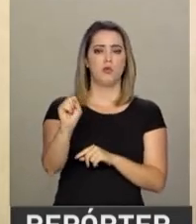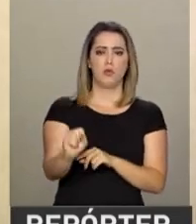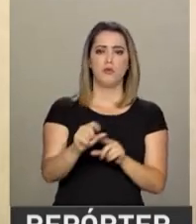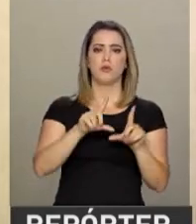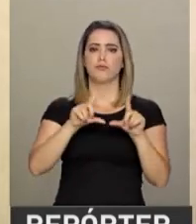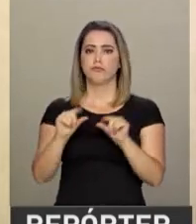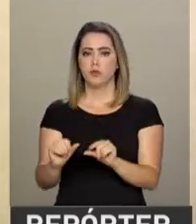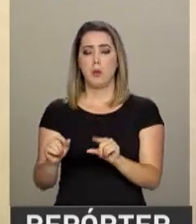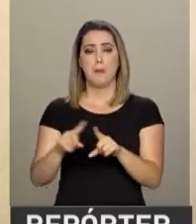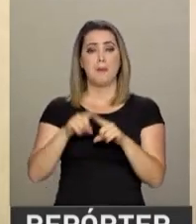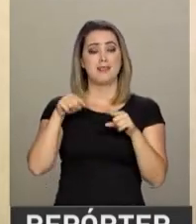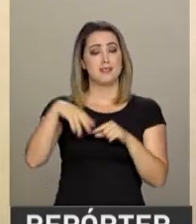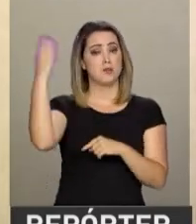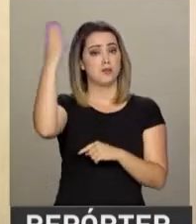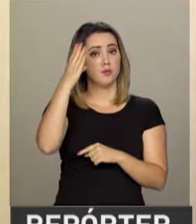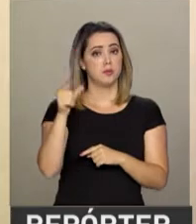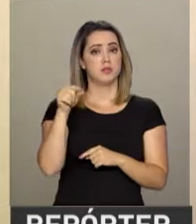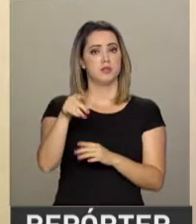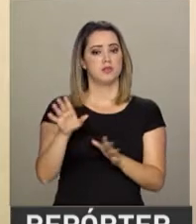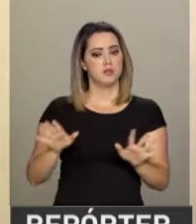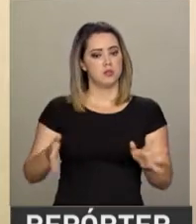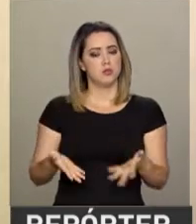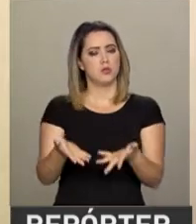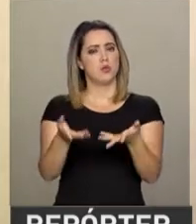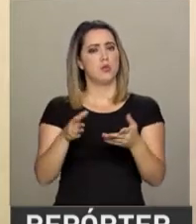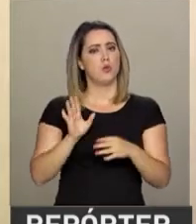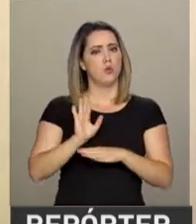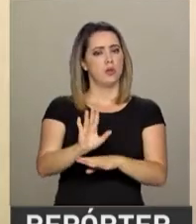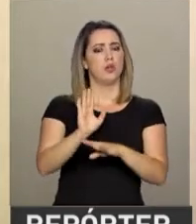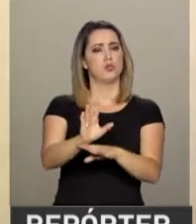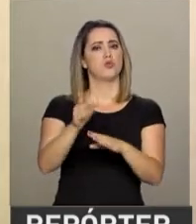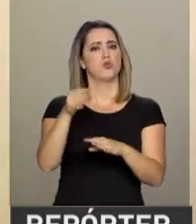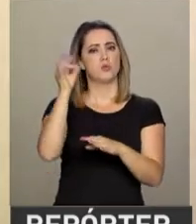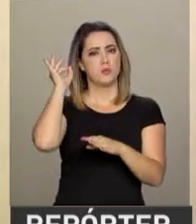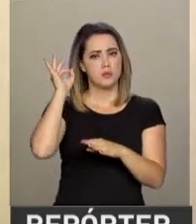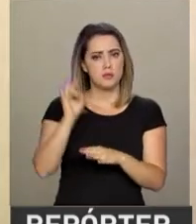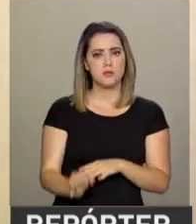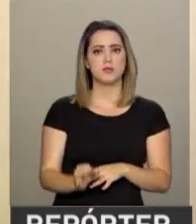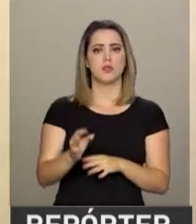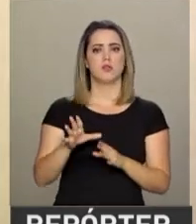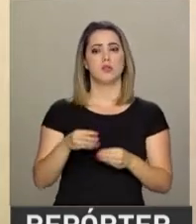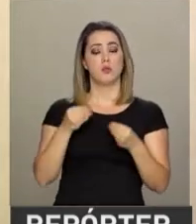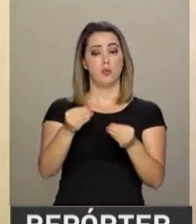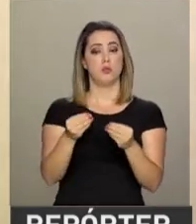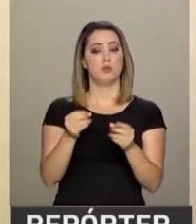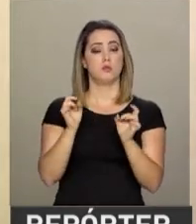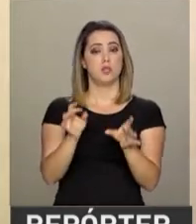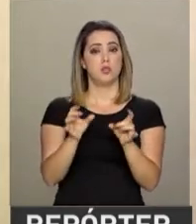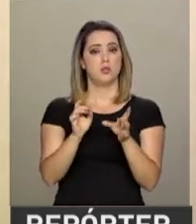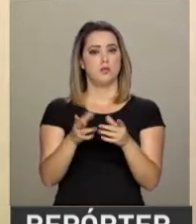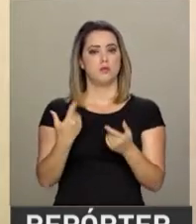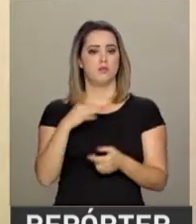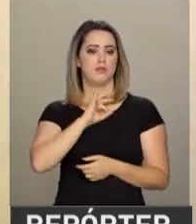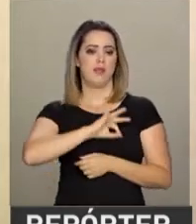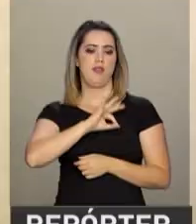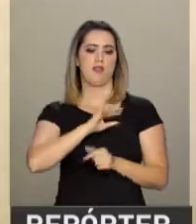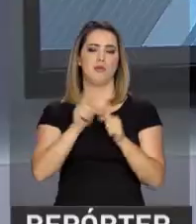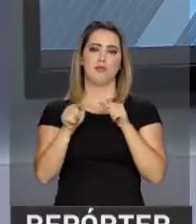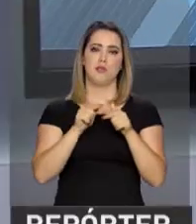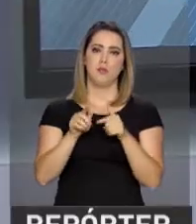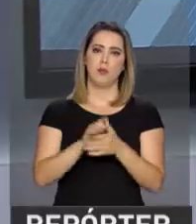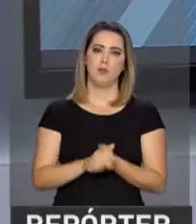menor ajuda. Mas no Brasil, o que dá lastro, né, que garante consumo é renda e